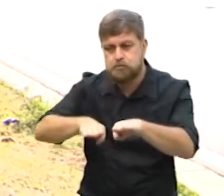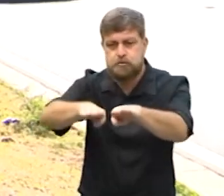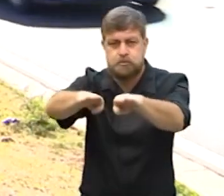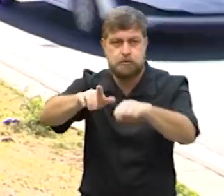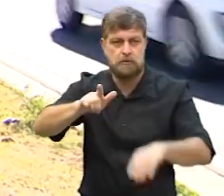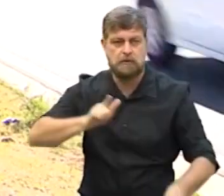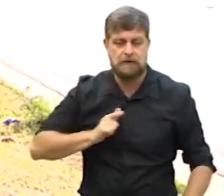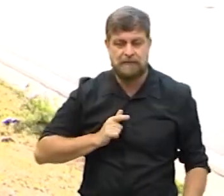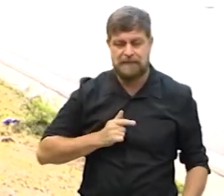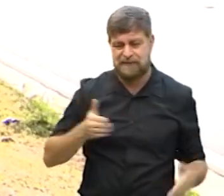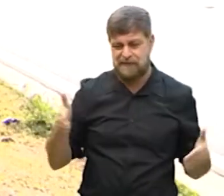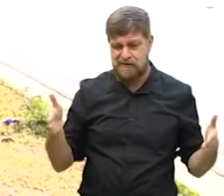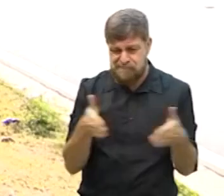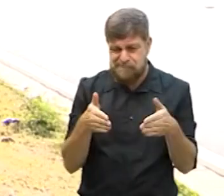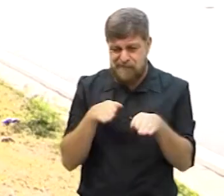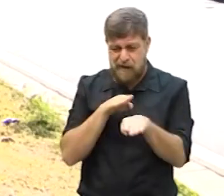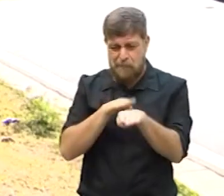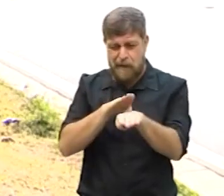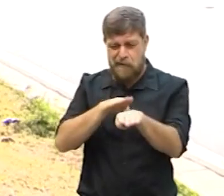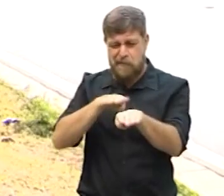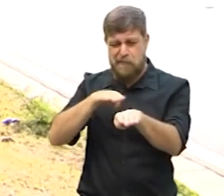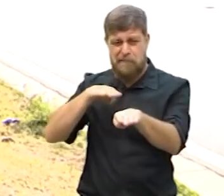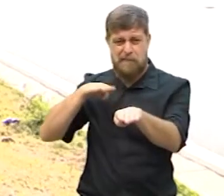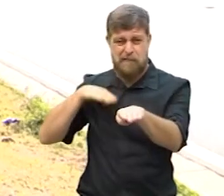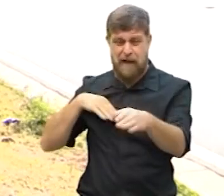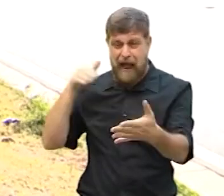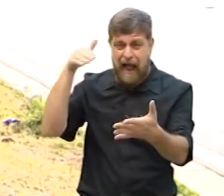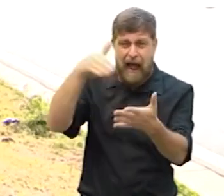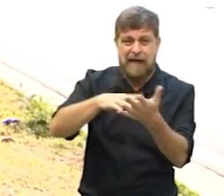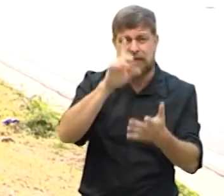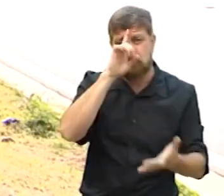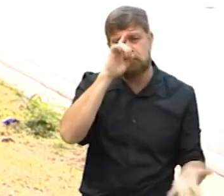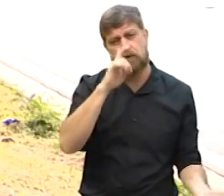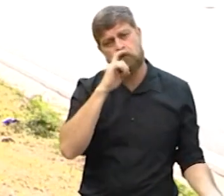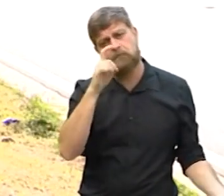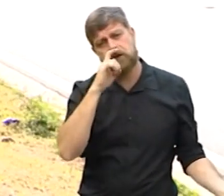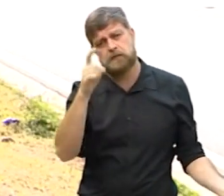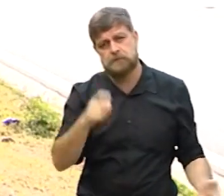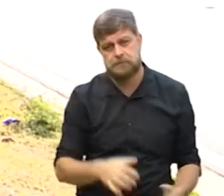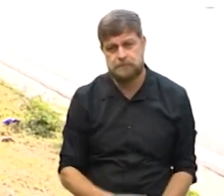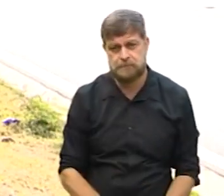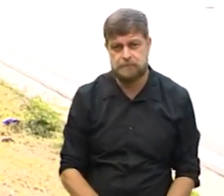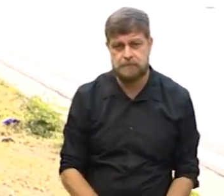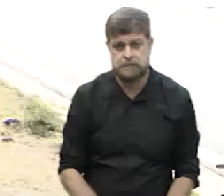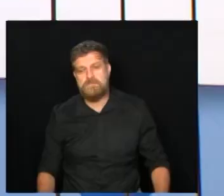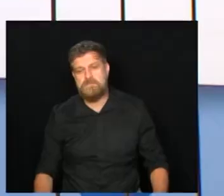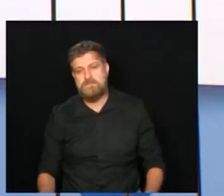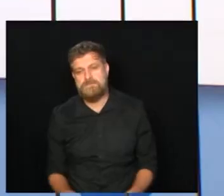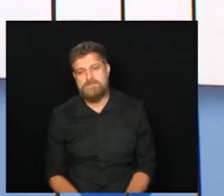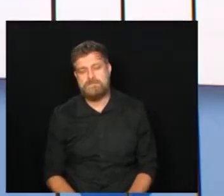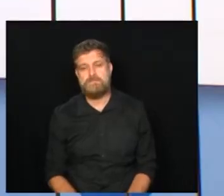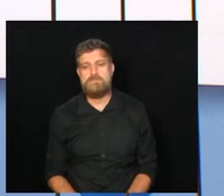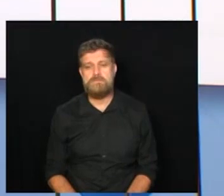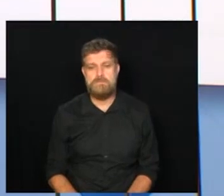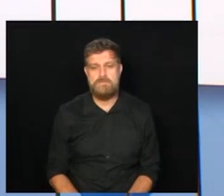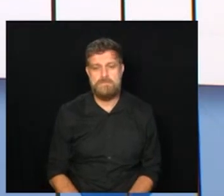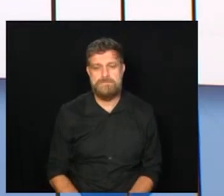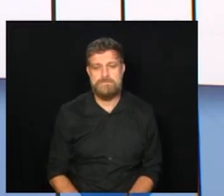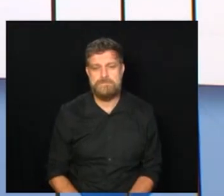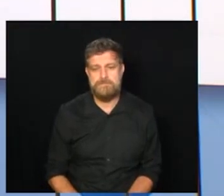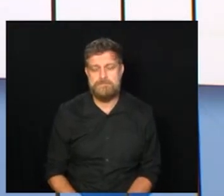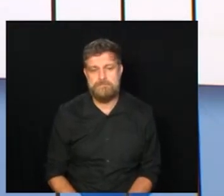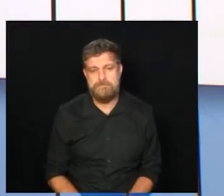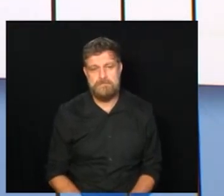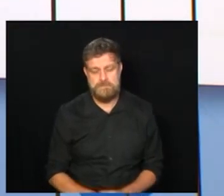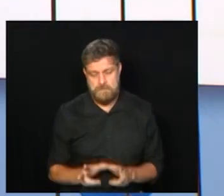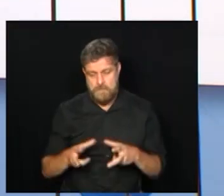continuidade na vicinal. Aí dá um gargalo, começa a engarrafar desde aqui até lá no Hospital Ouro Verde. E